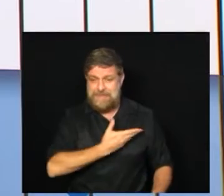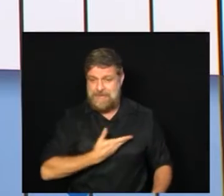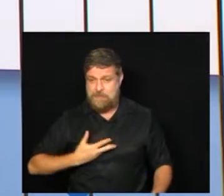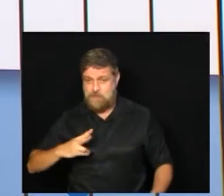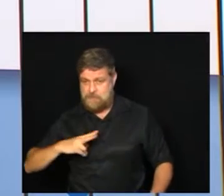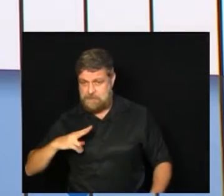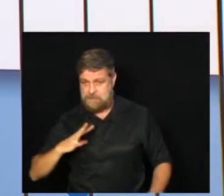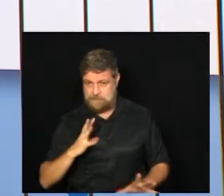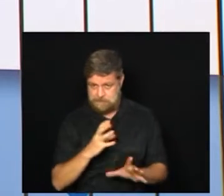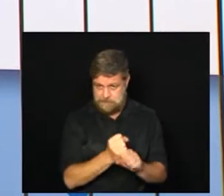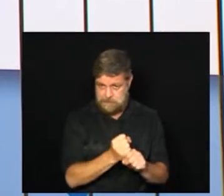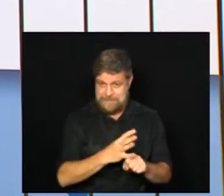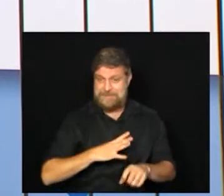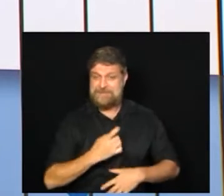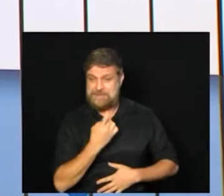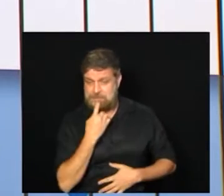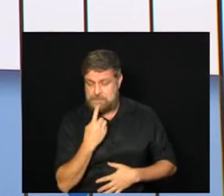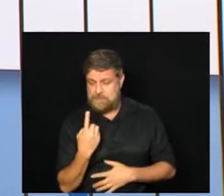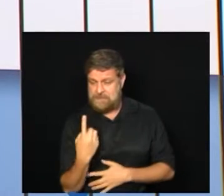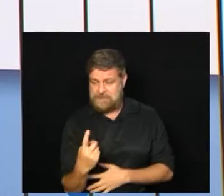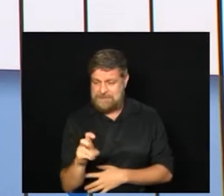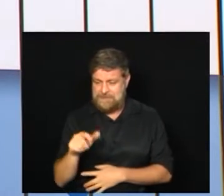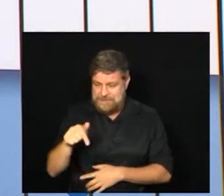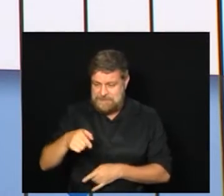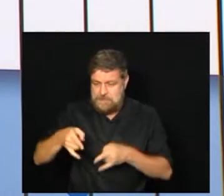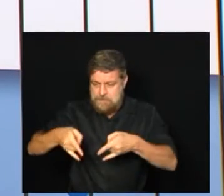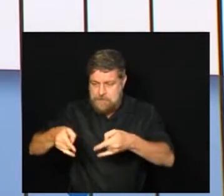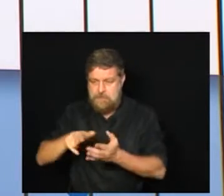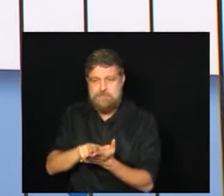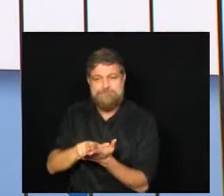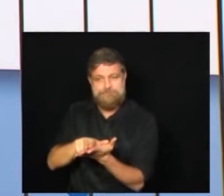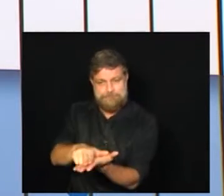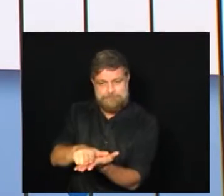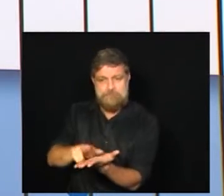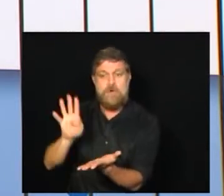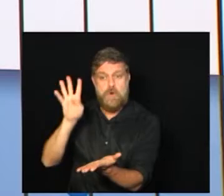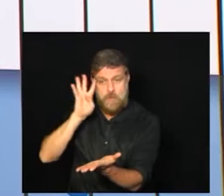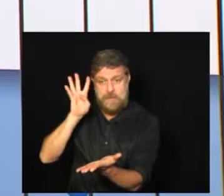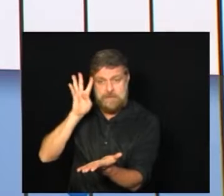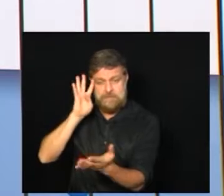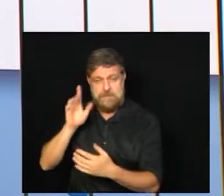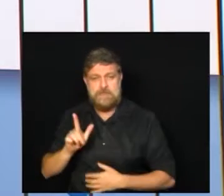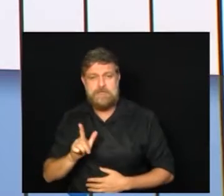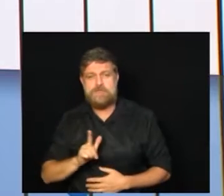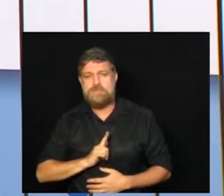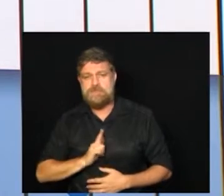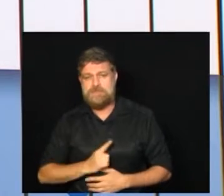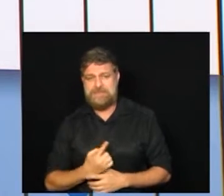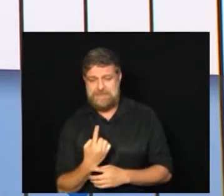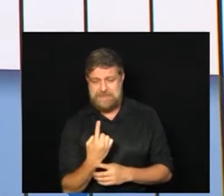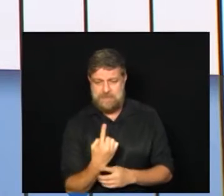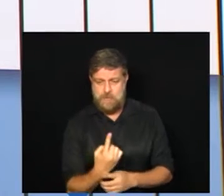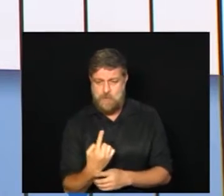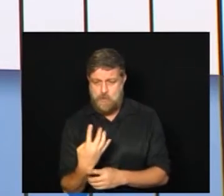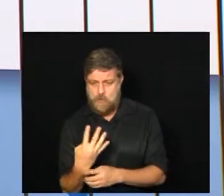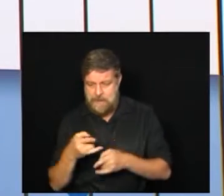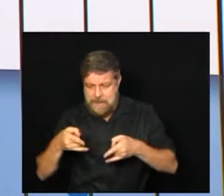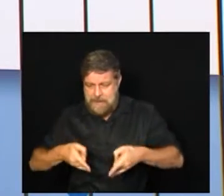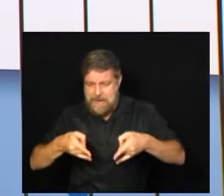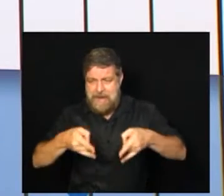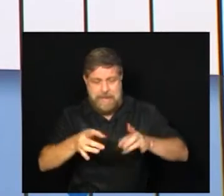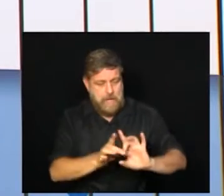em Campinas, 157 estavam ocupados nesta quarta-feira. Haviam 114 leitos